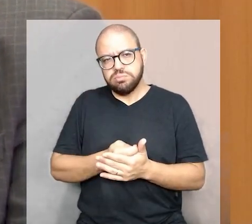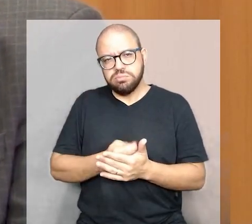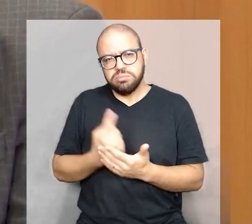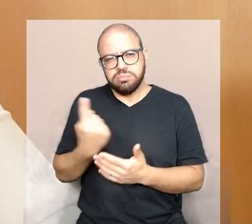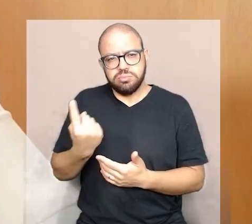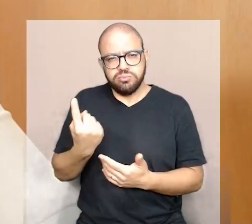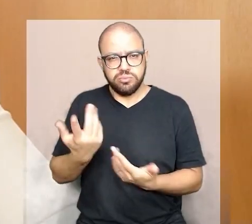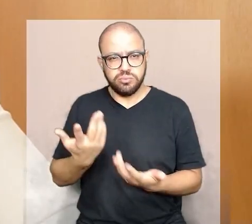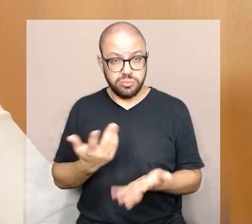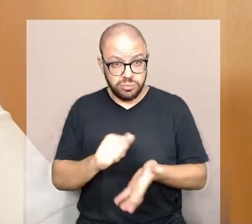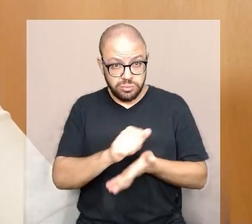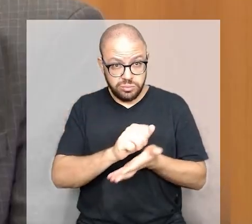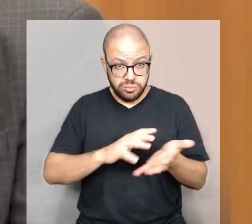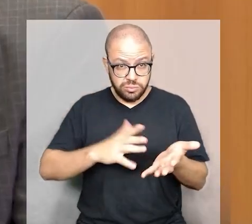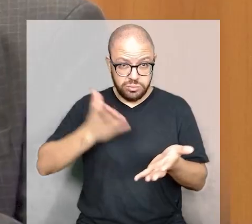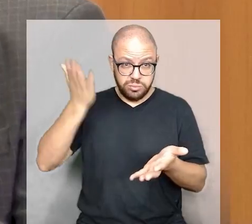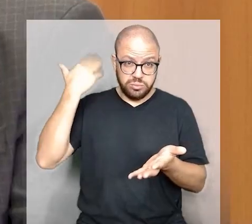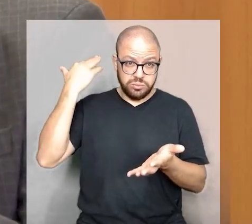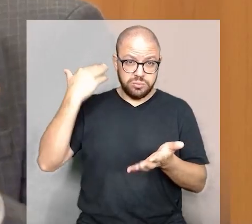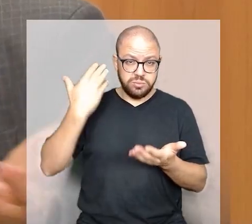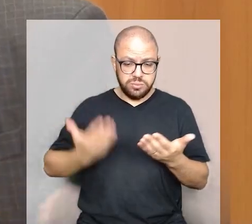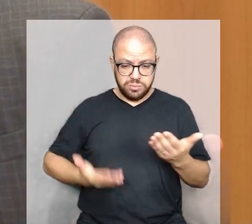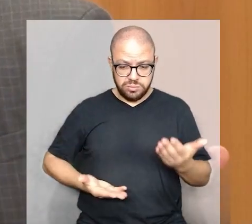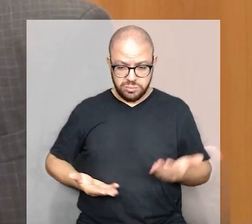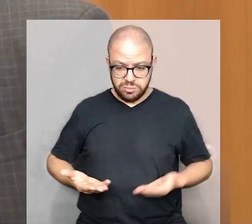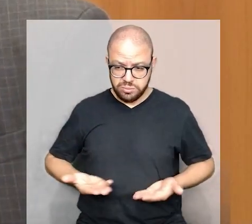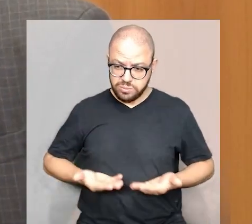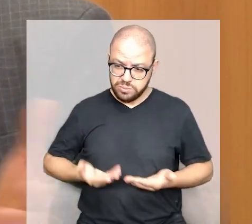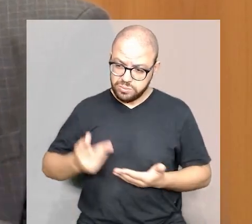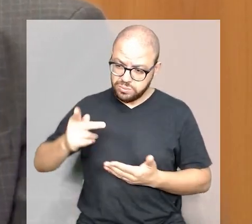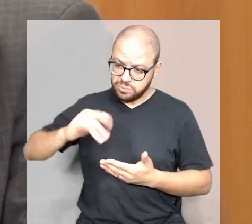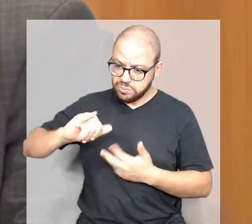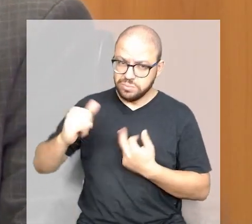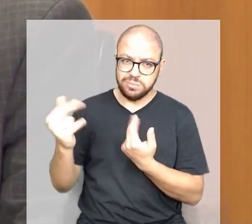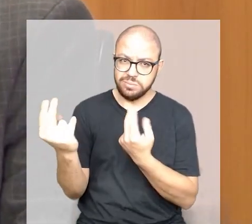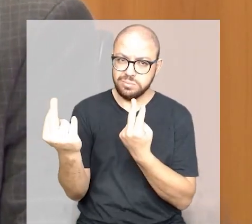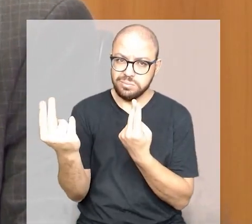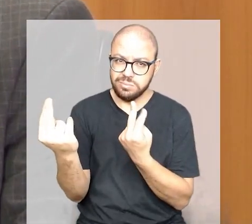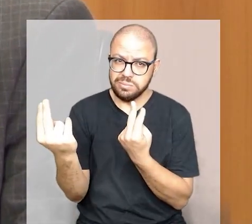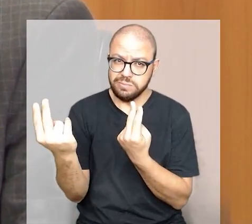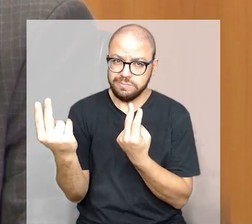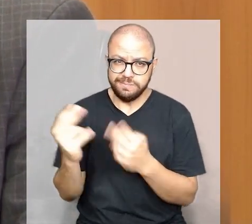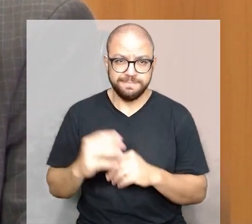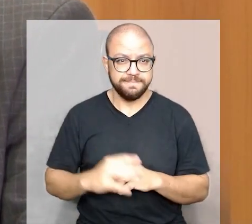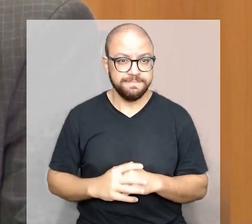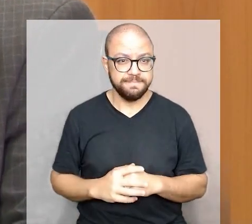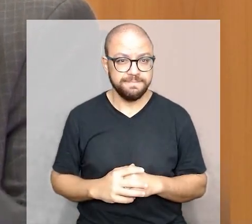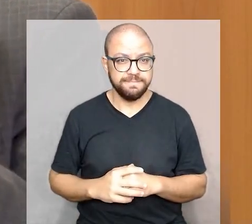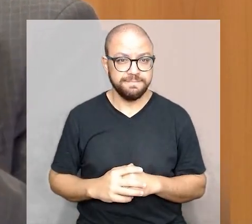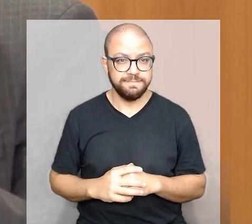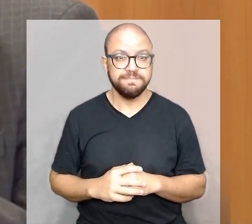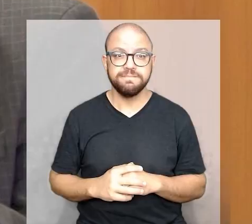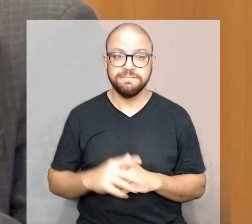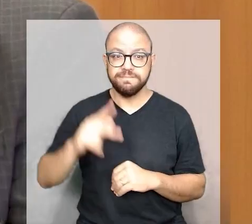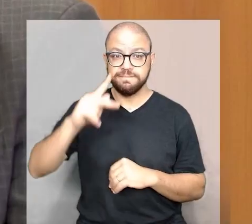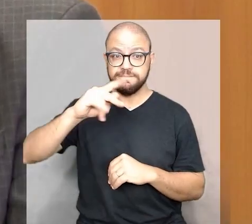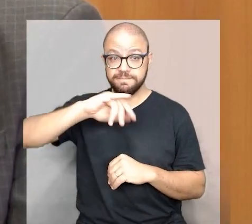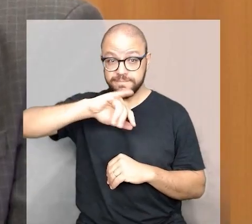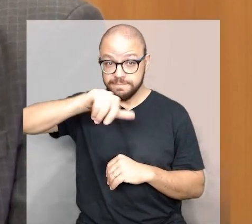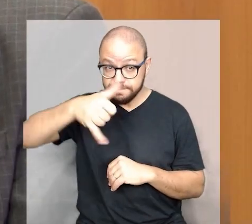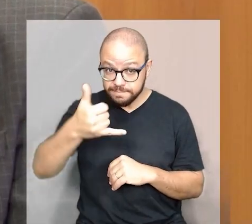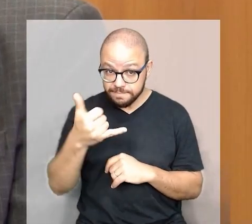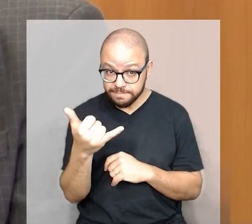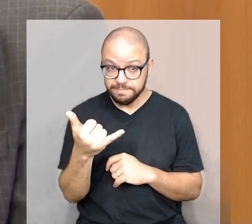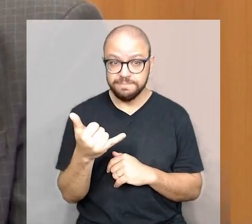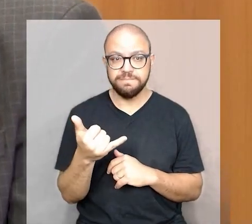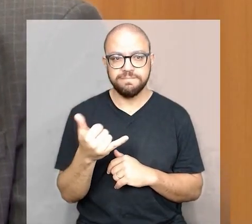autonomia? A atividade que você fazia como empregado é a mesma que você faz hoje, como um autônomo. Então,